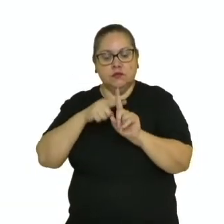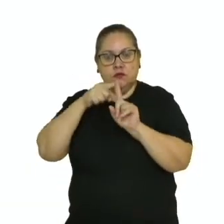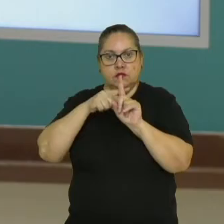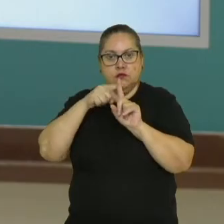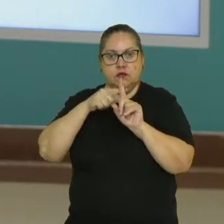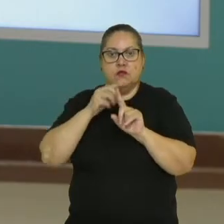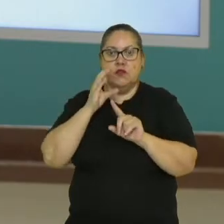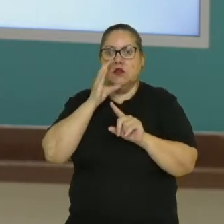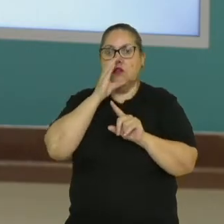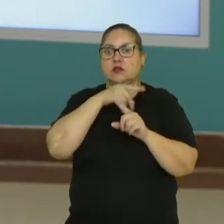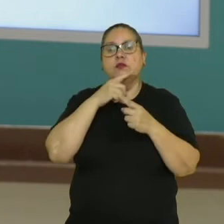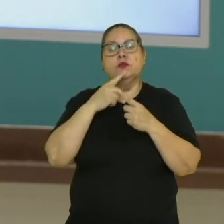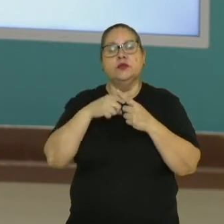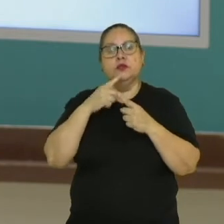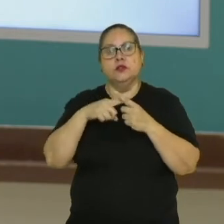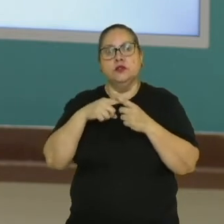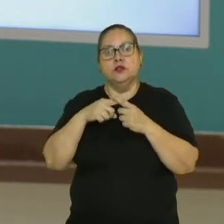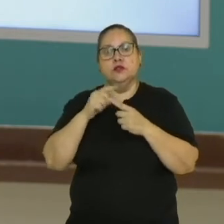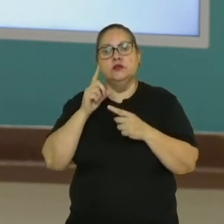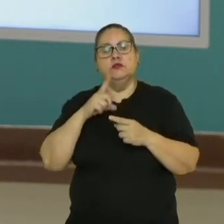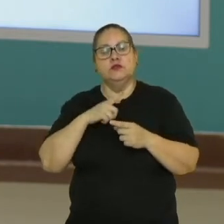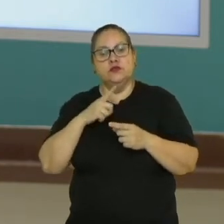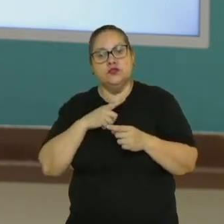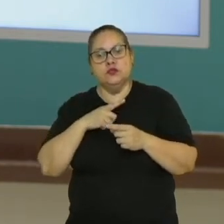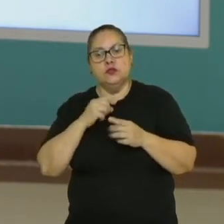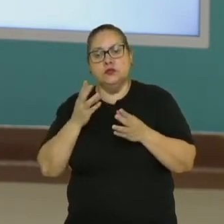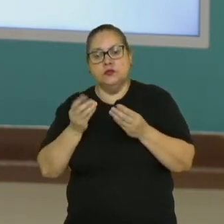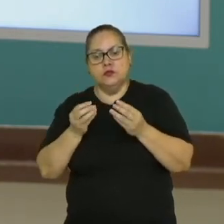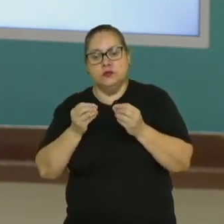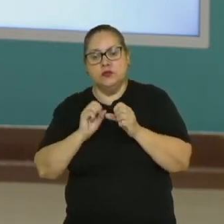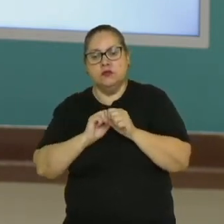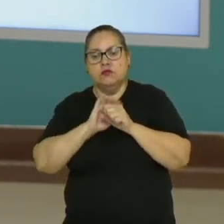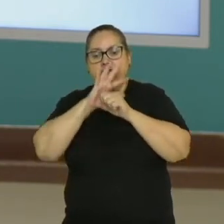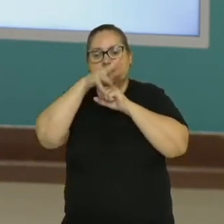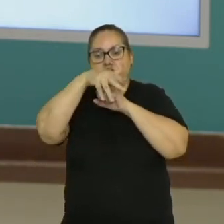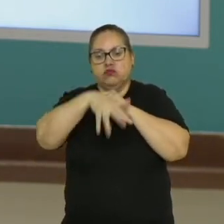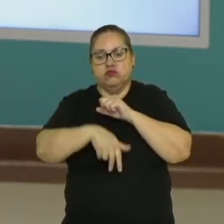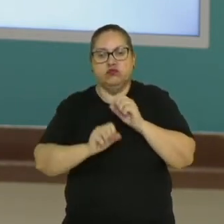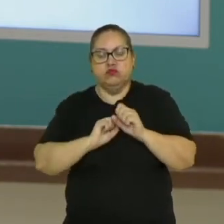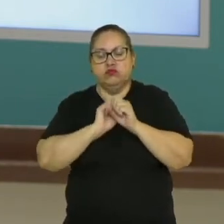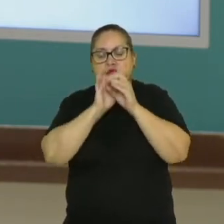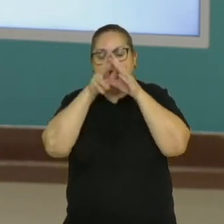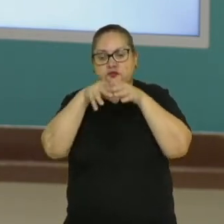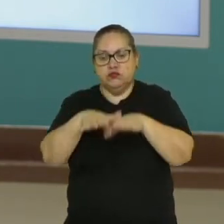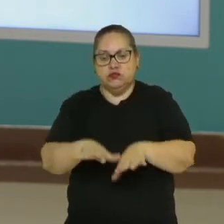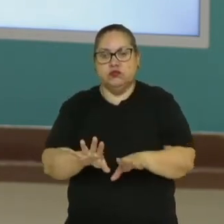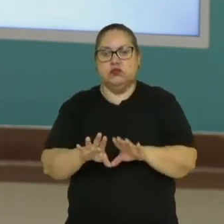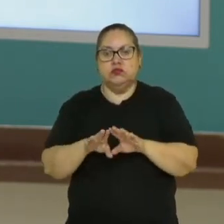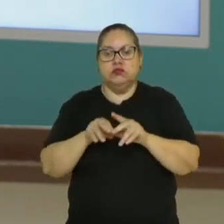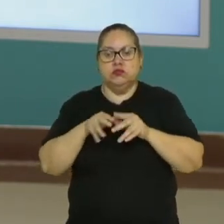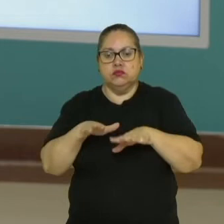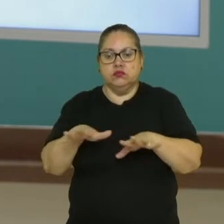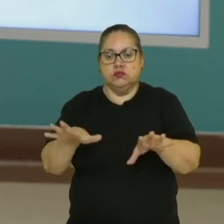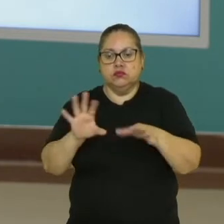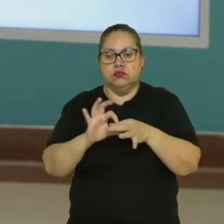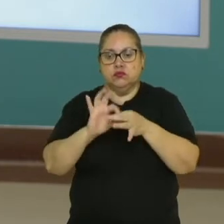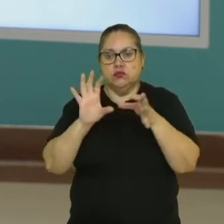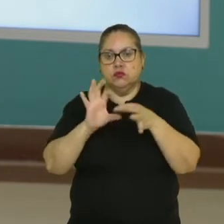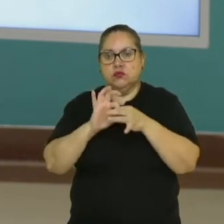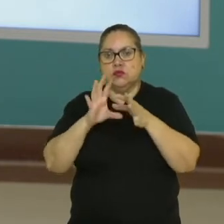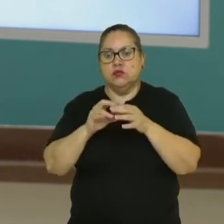elevada. Por quê? Nós tínhamos uma grande quantidade de vulcões entrando em erupção, liberando